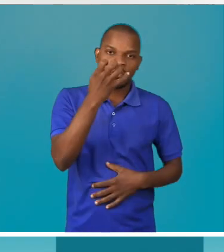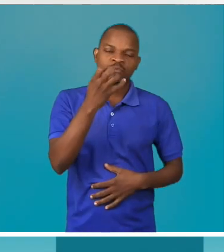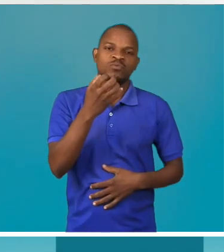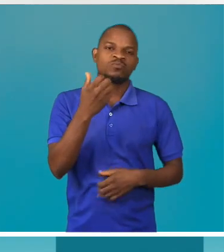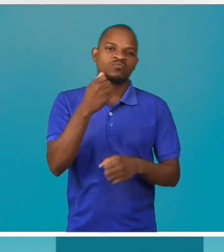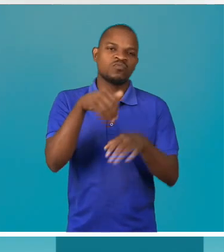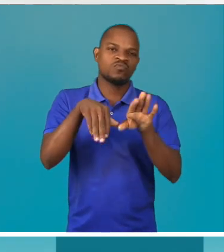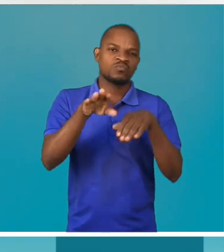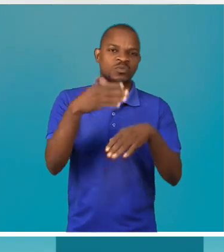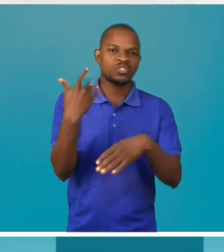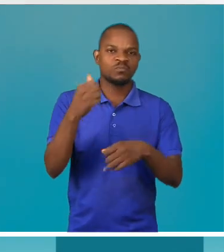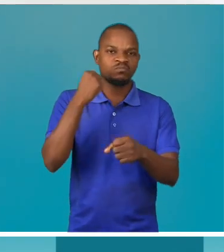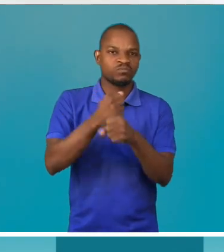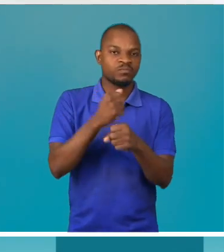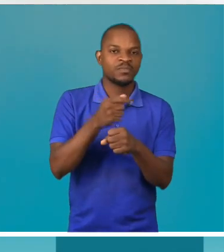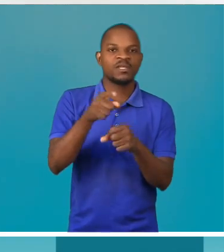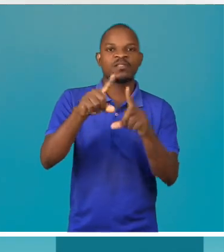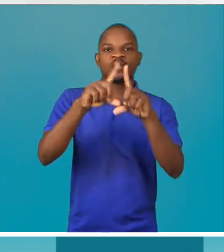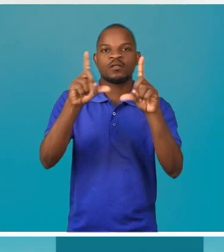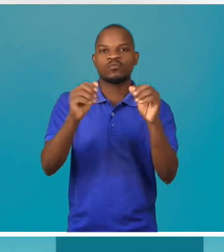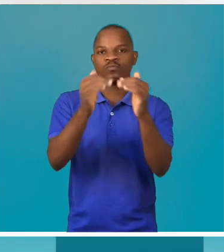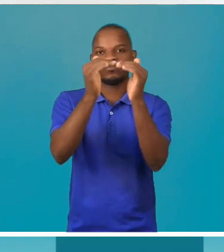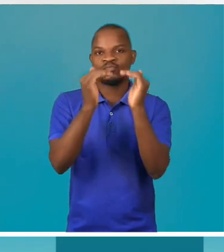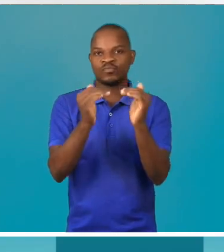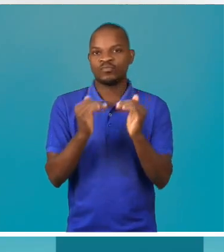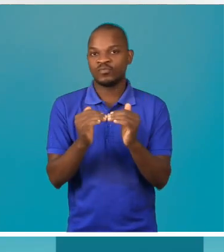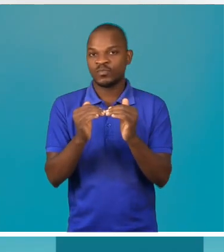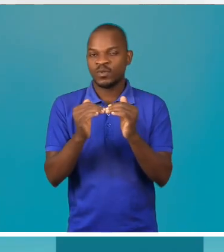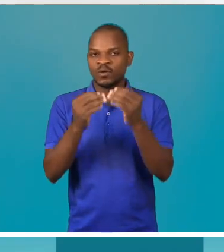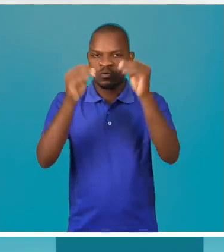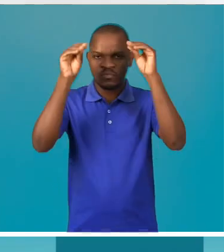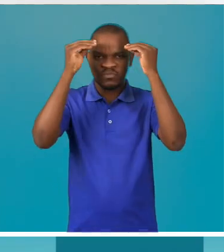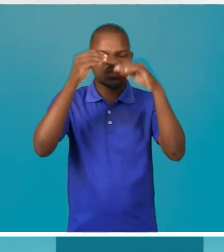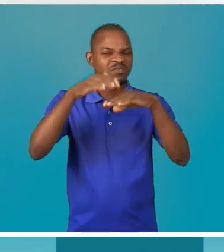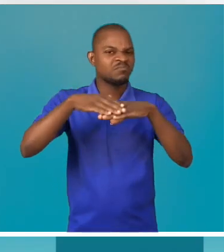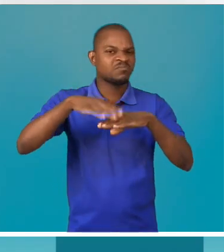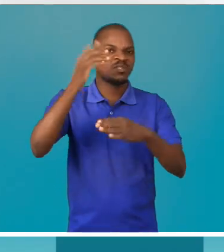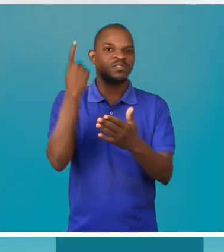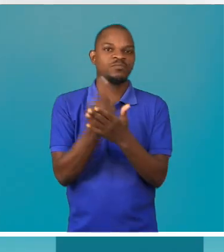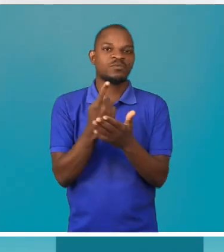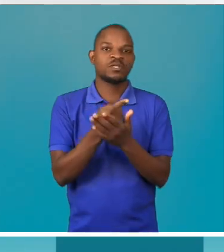os calões de formação constituem uma aposta para este clube.